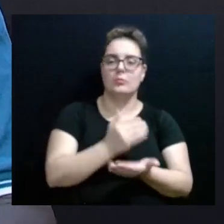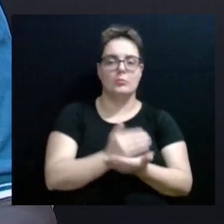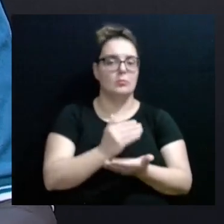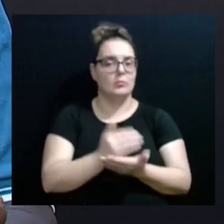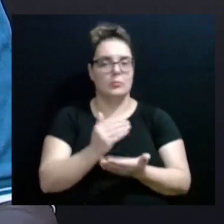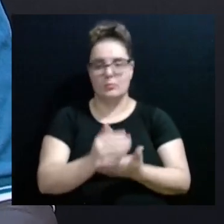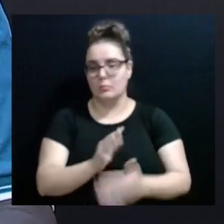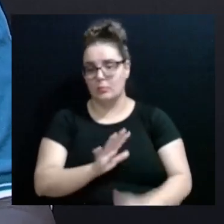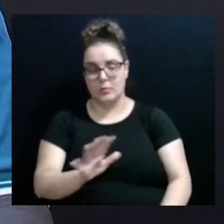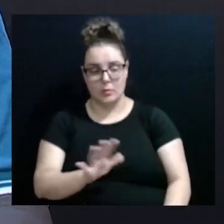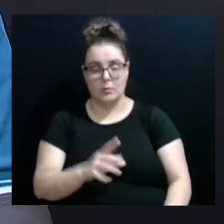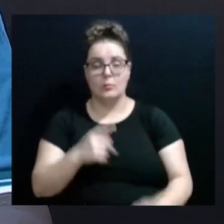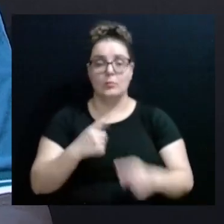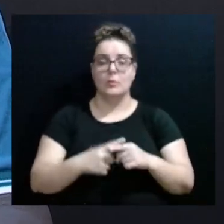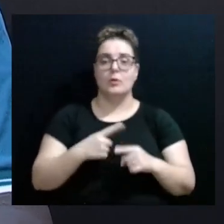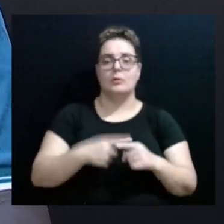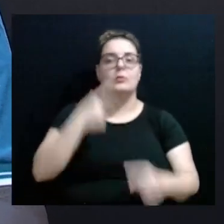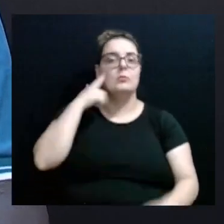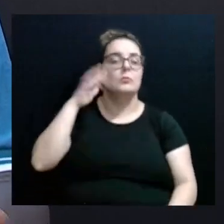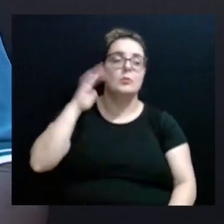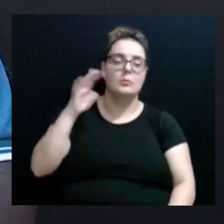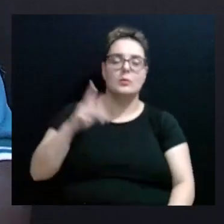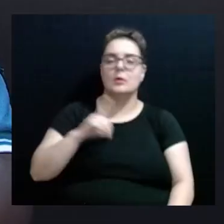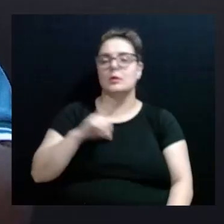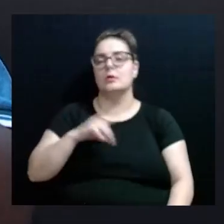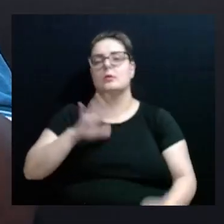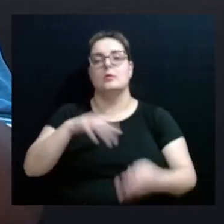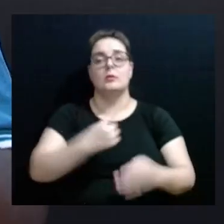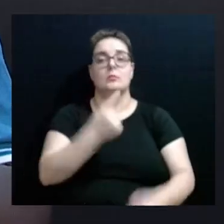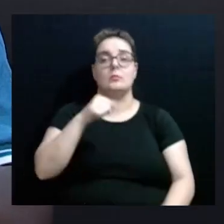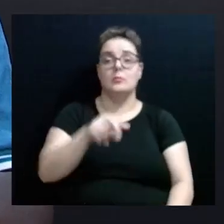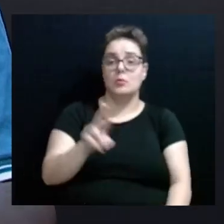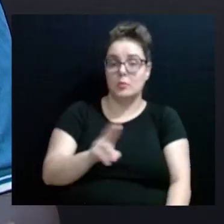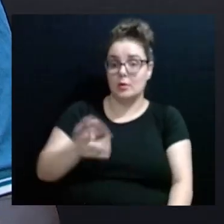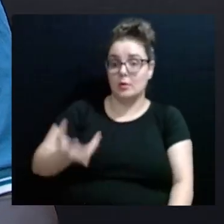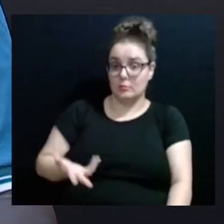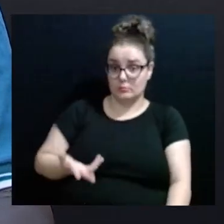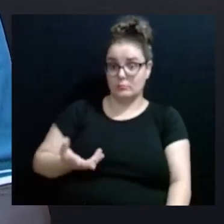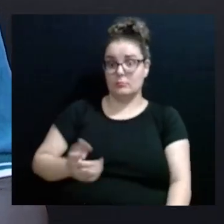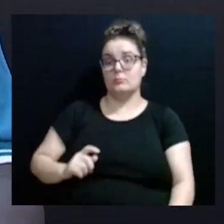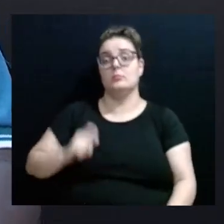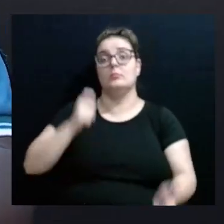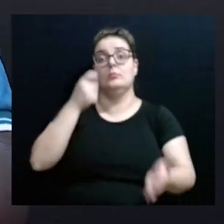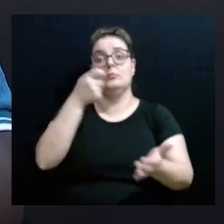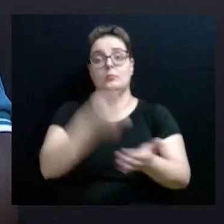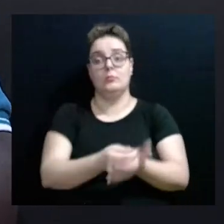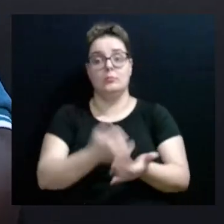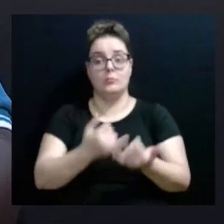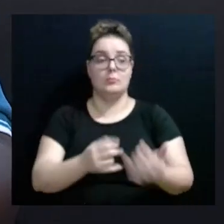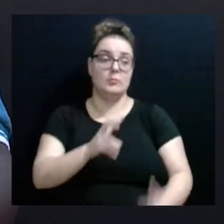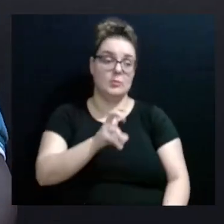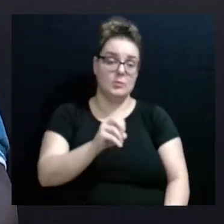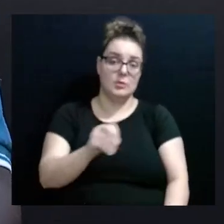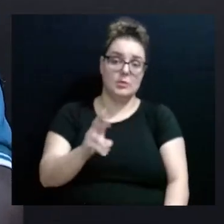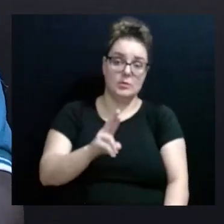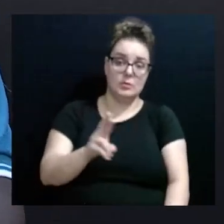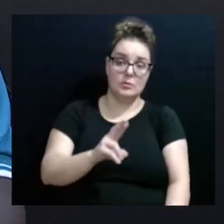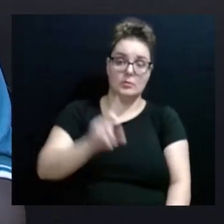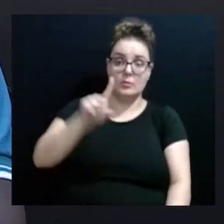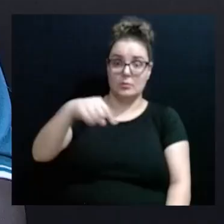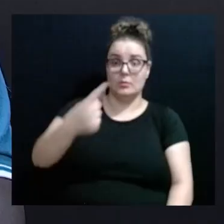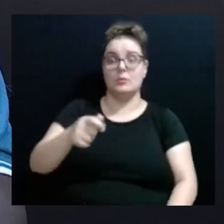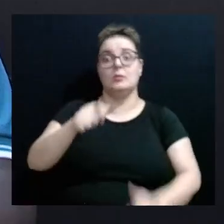Nunca paguem fatura parcial. Porque vamos imaginar que você tem uma fatura aí de R$1.000. Você paga um parcial